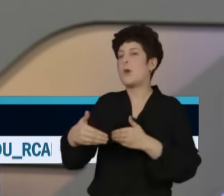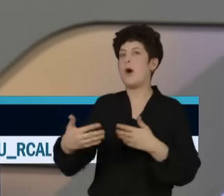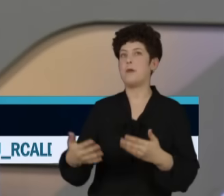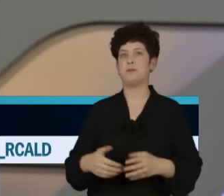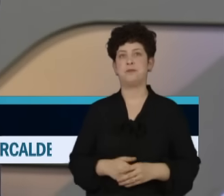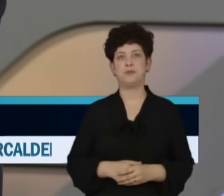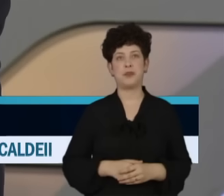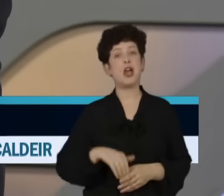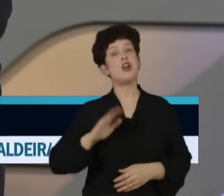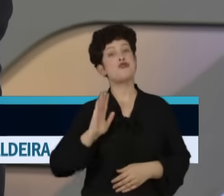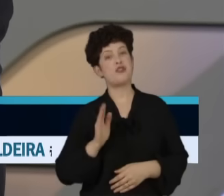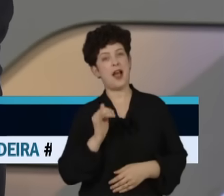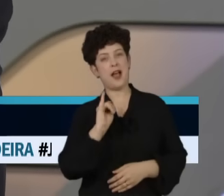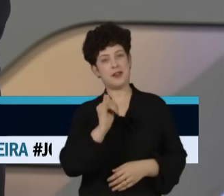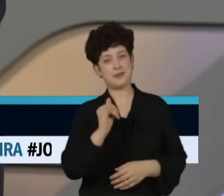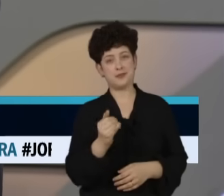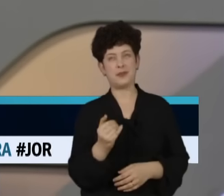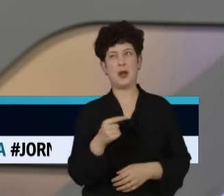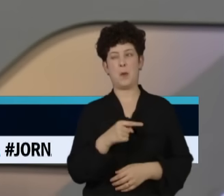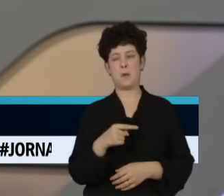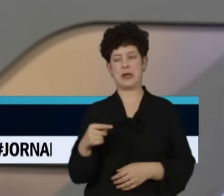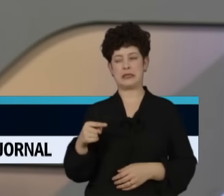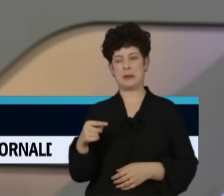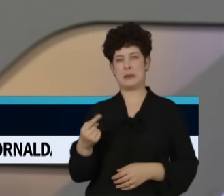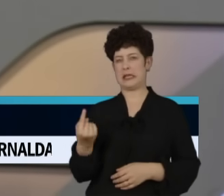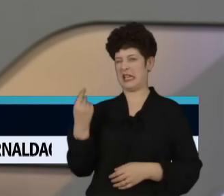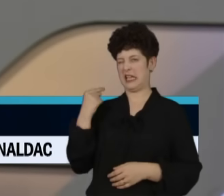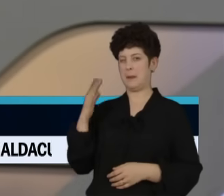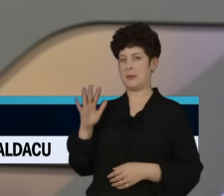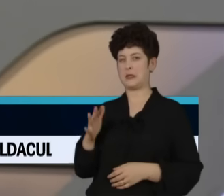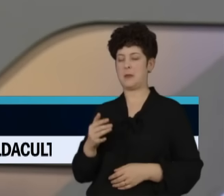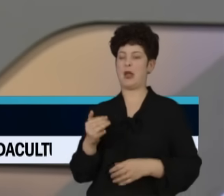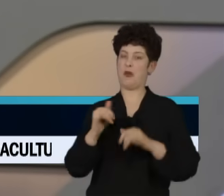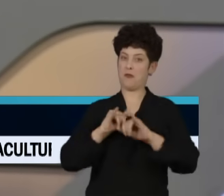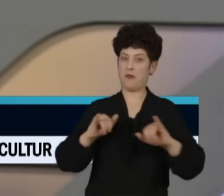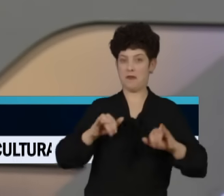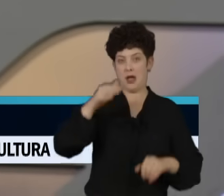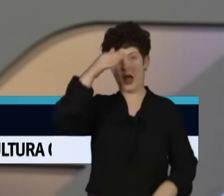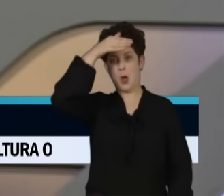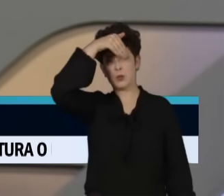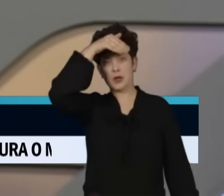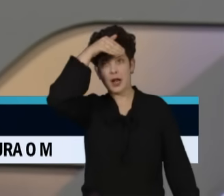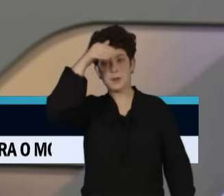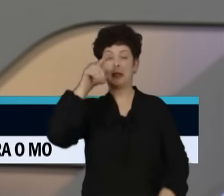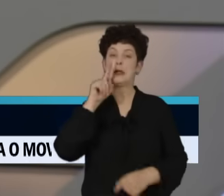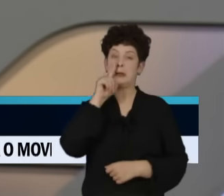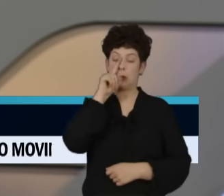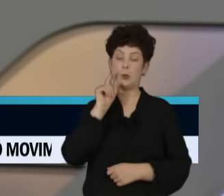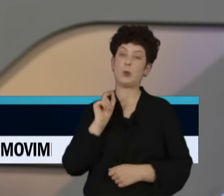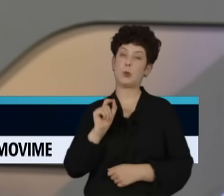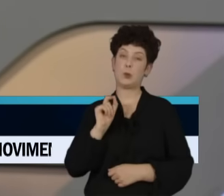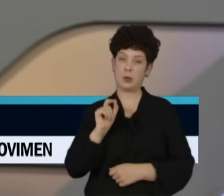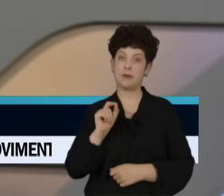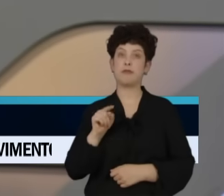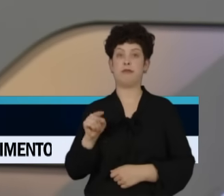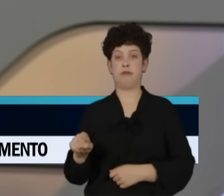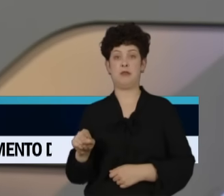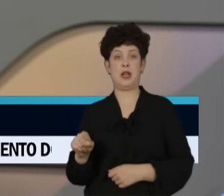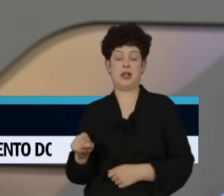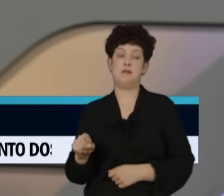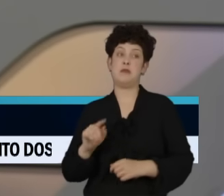falei há um pouco mais de uma semana aqui que o o Trump corre o risco de se tornar